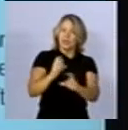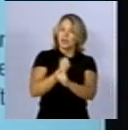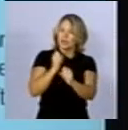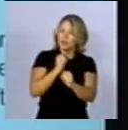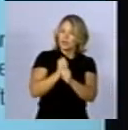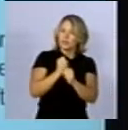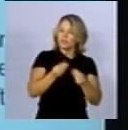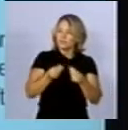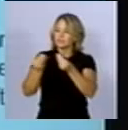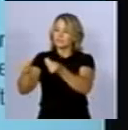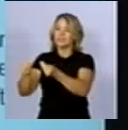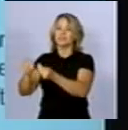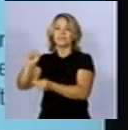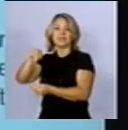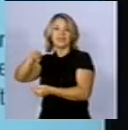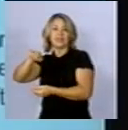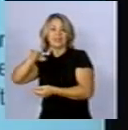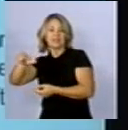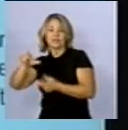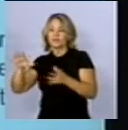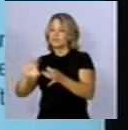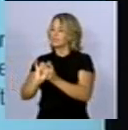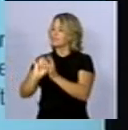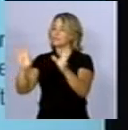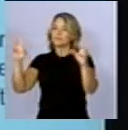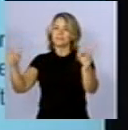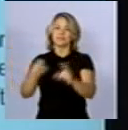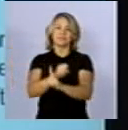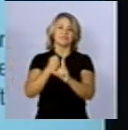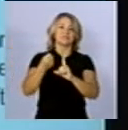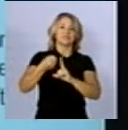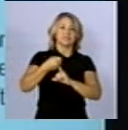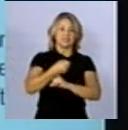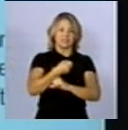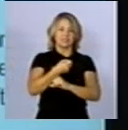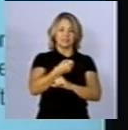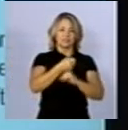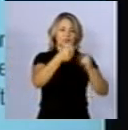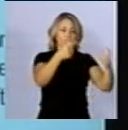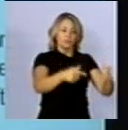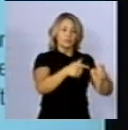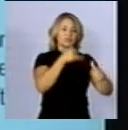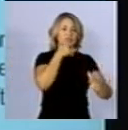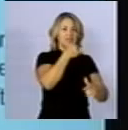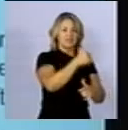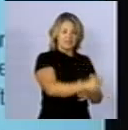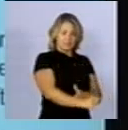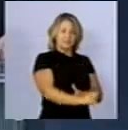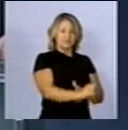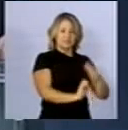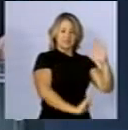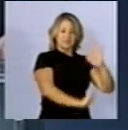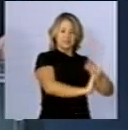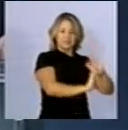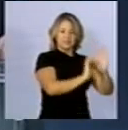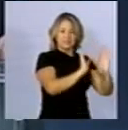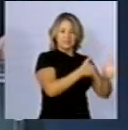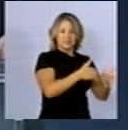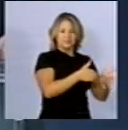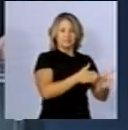para anel, estão disponíveis para toda a sociedade no sítio eletrônico dessa da agência reguladora.